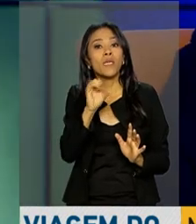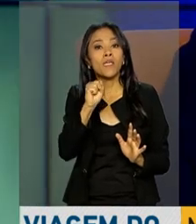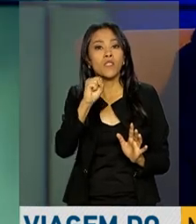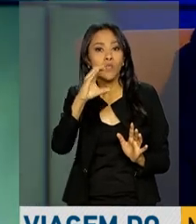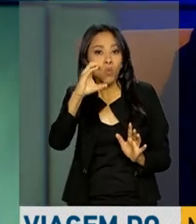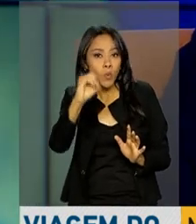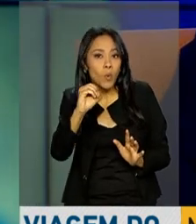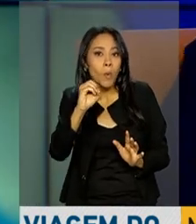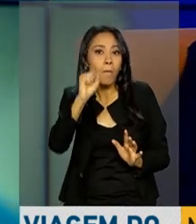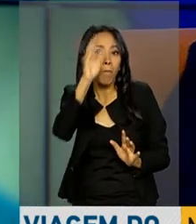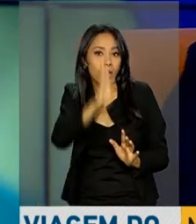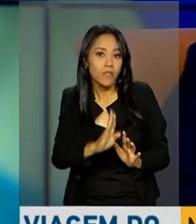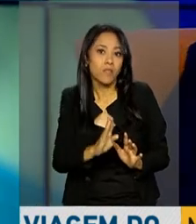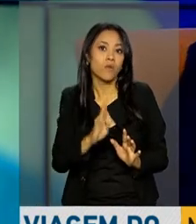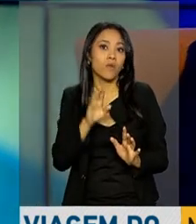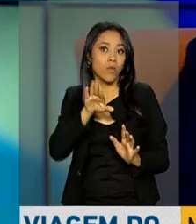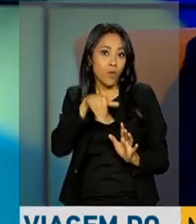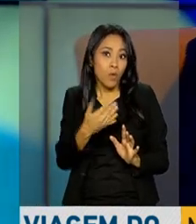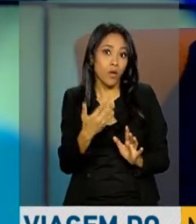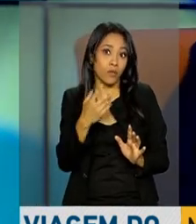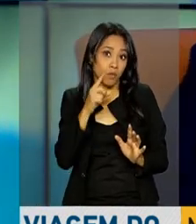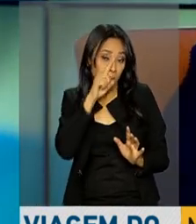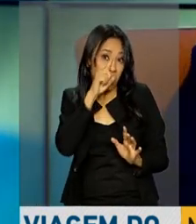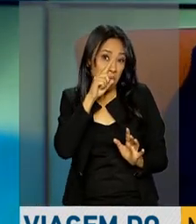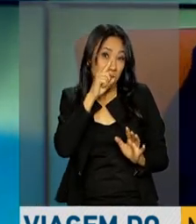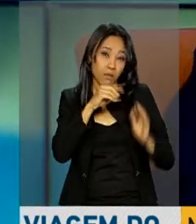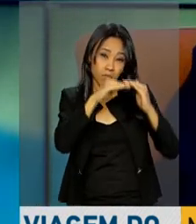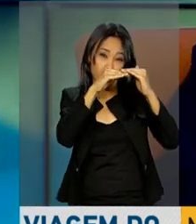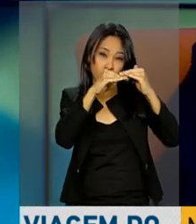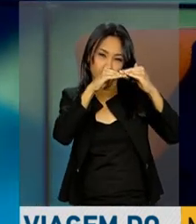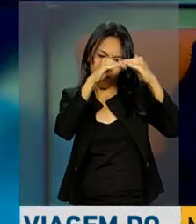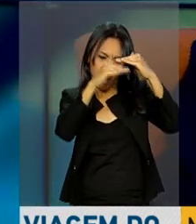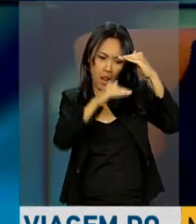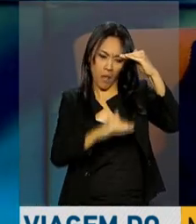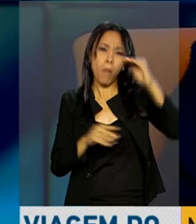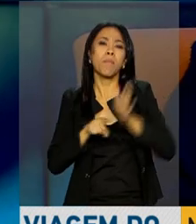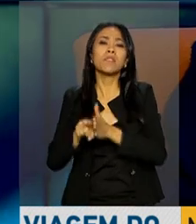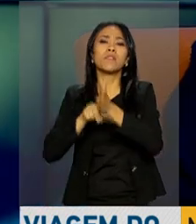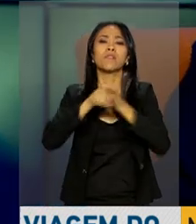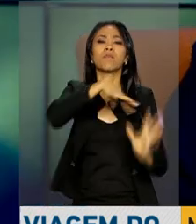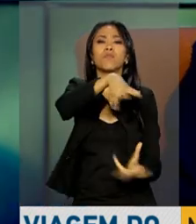os investidores. O Risco Brasil, quando nós assumimos, era de